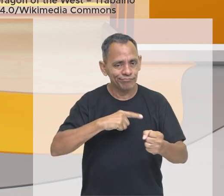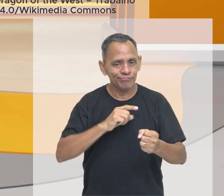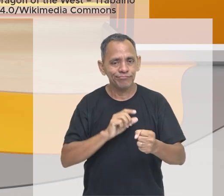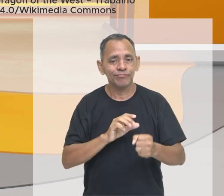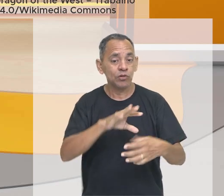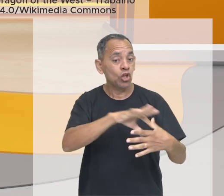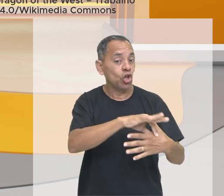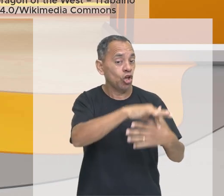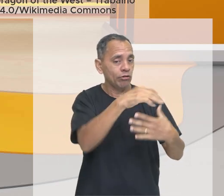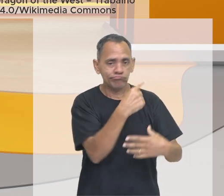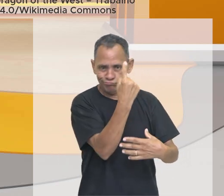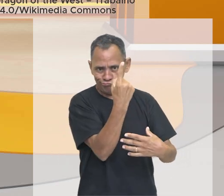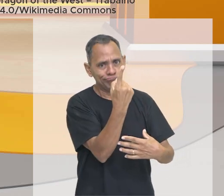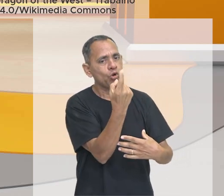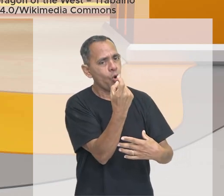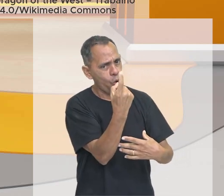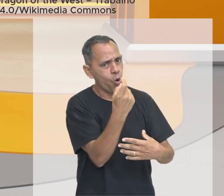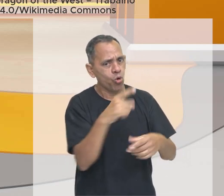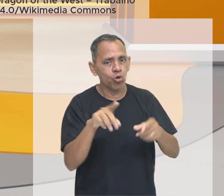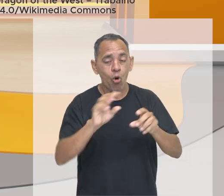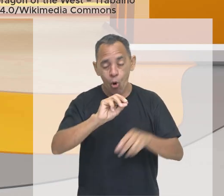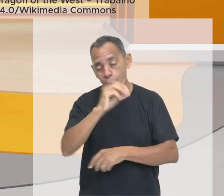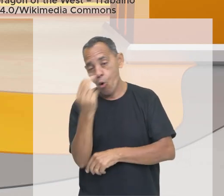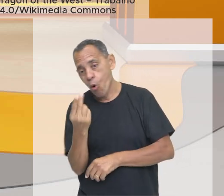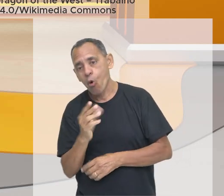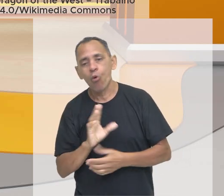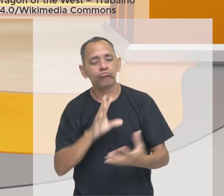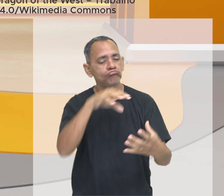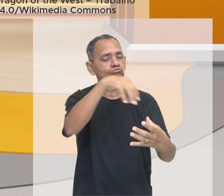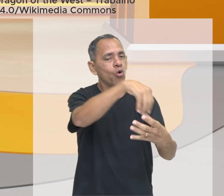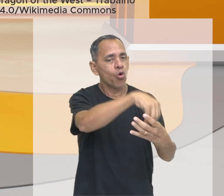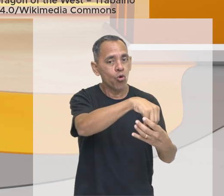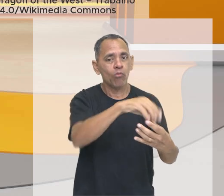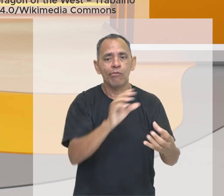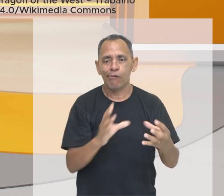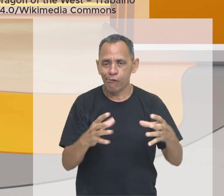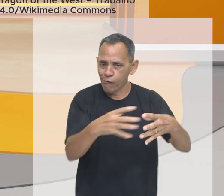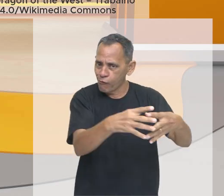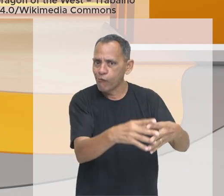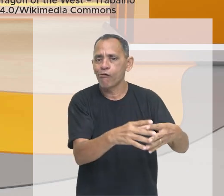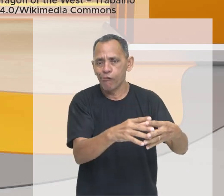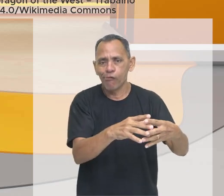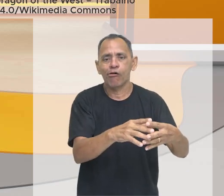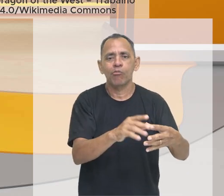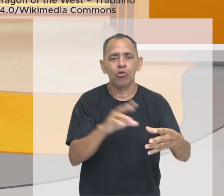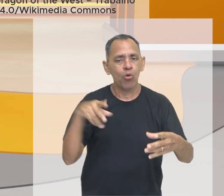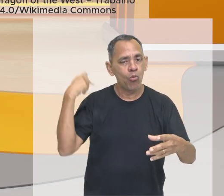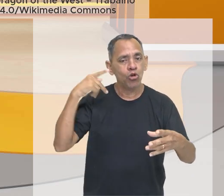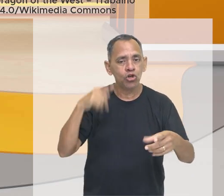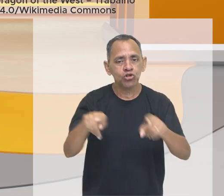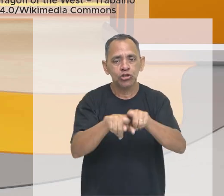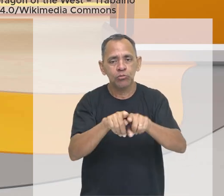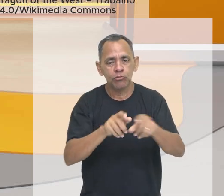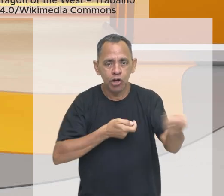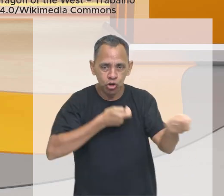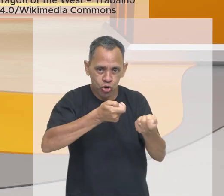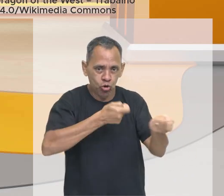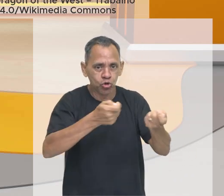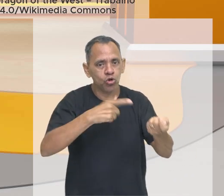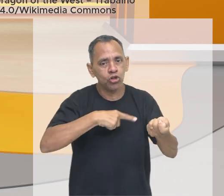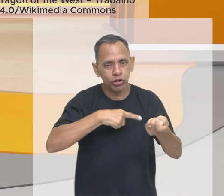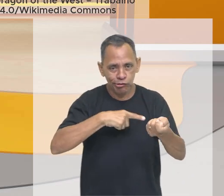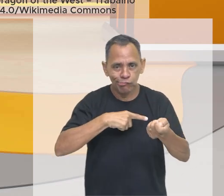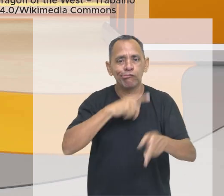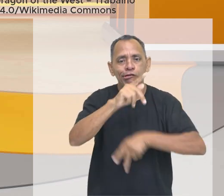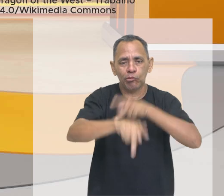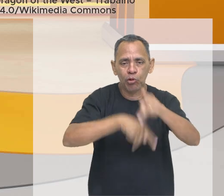partido político. A ideologia oficial desse regime é frequentemente imposta à sociedade, e a